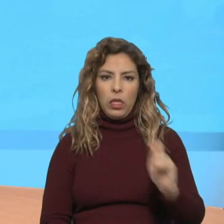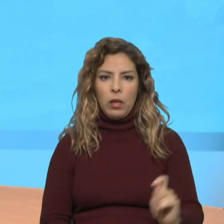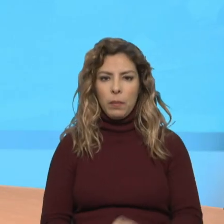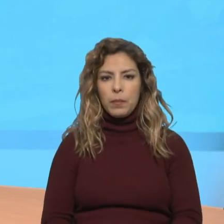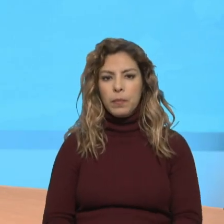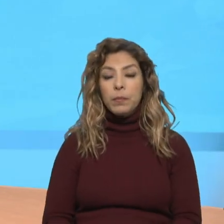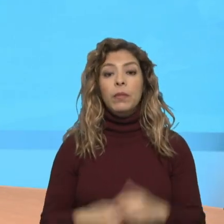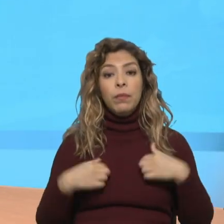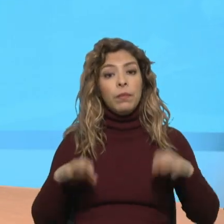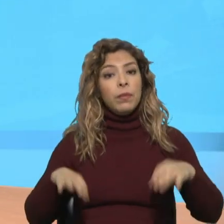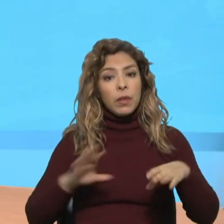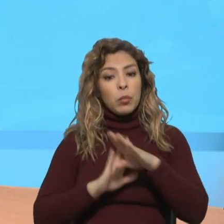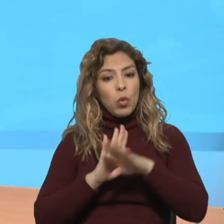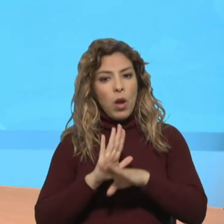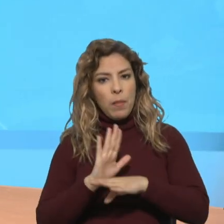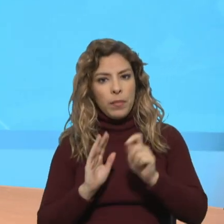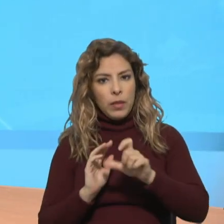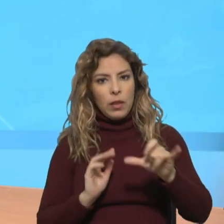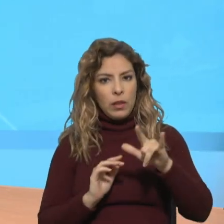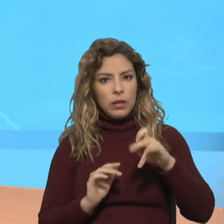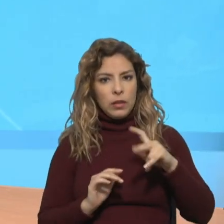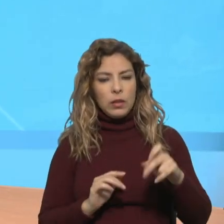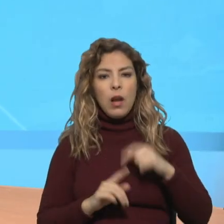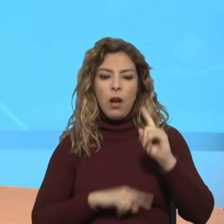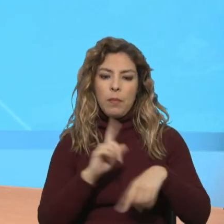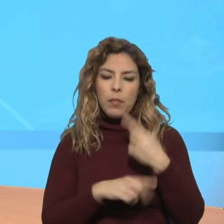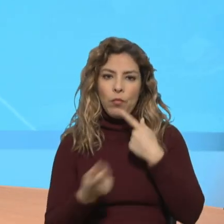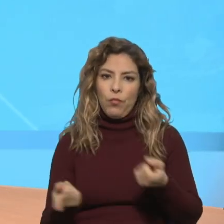E termina aqui o programa Eclésia. Amanhã estaremos de volta.